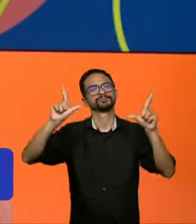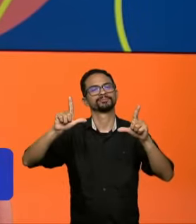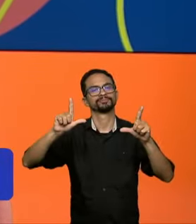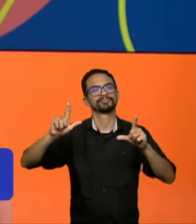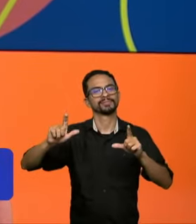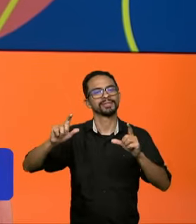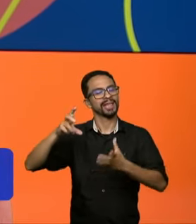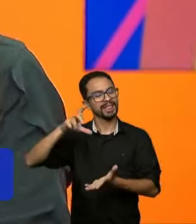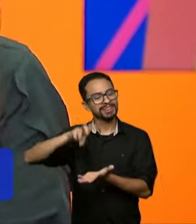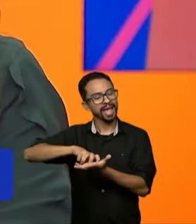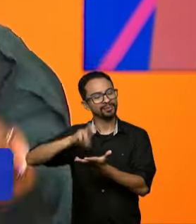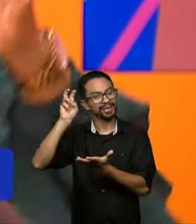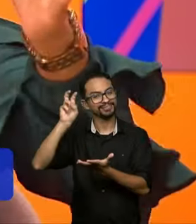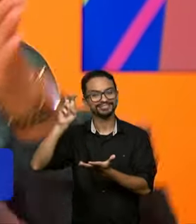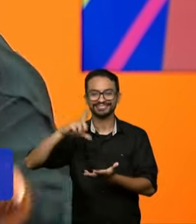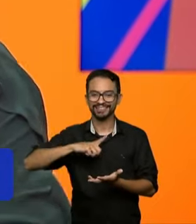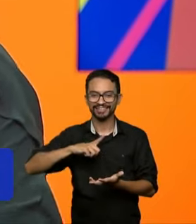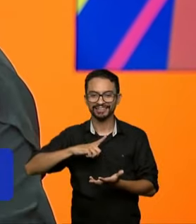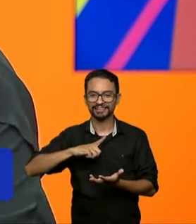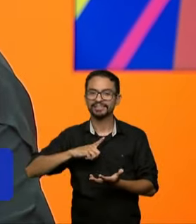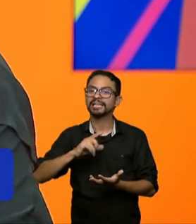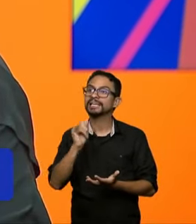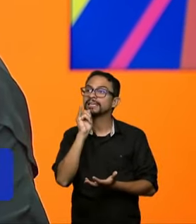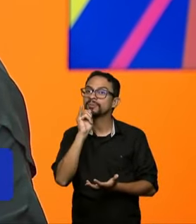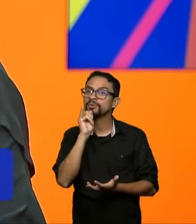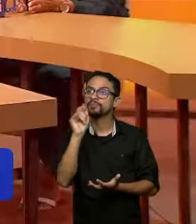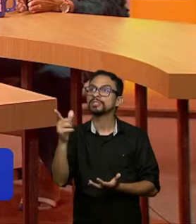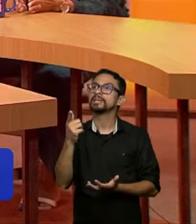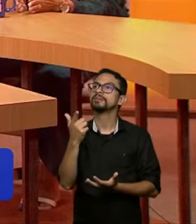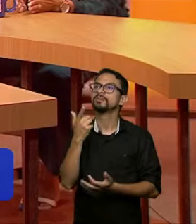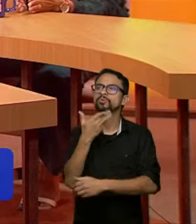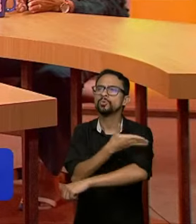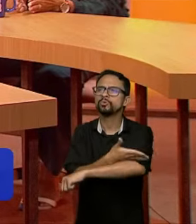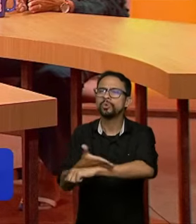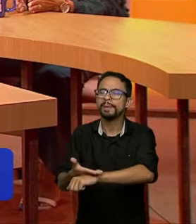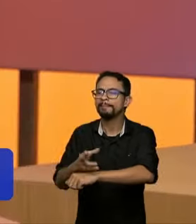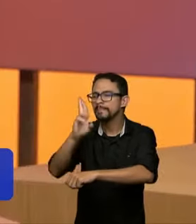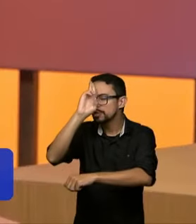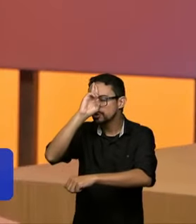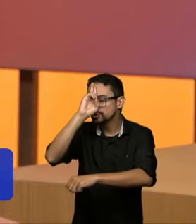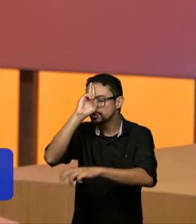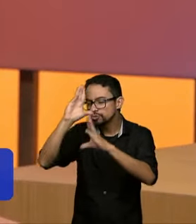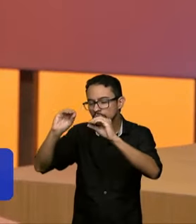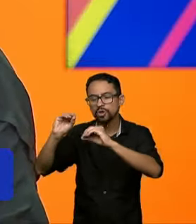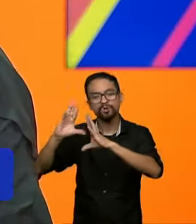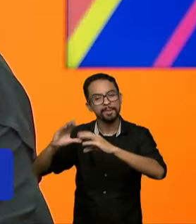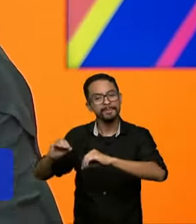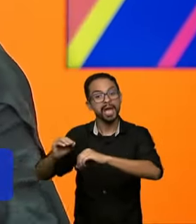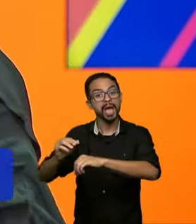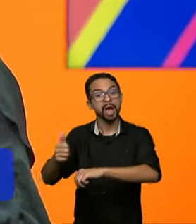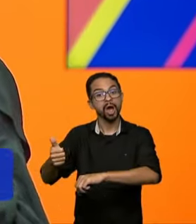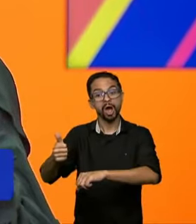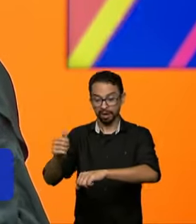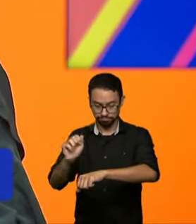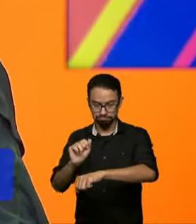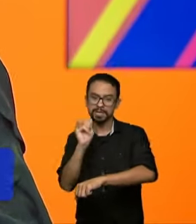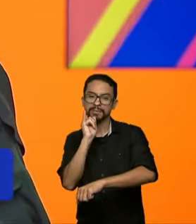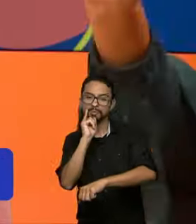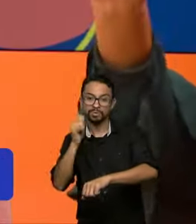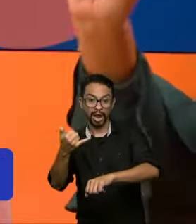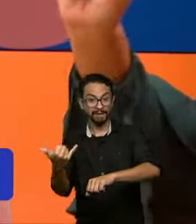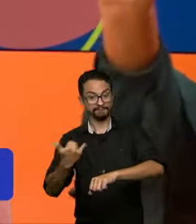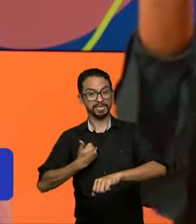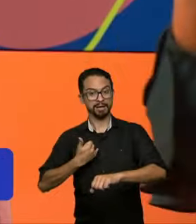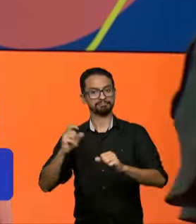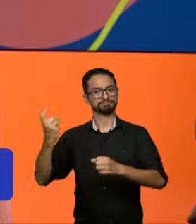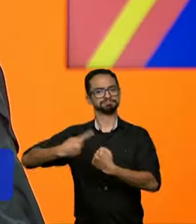celular isso aí. Vamos botar um relógio 11 horas da noite? Que delícia você pode... Ah, antes de dormir. Uma hora antes da